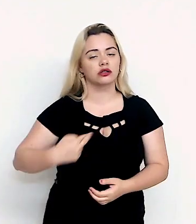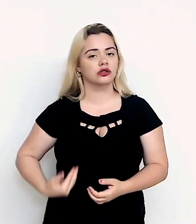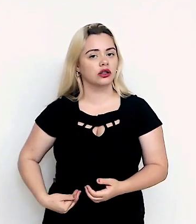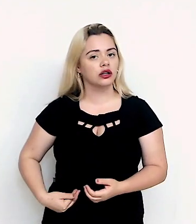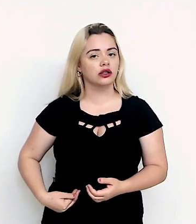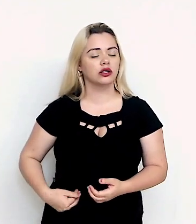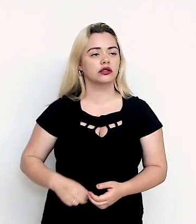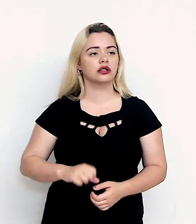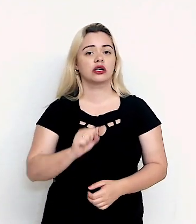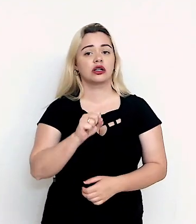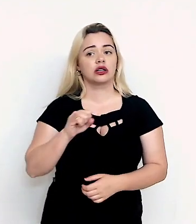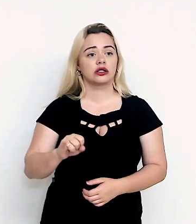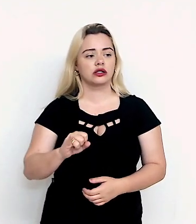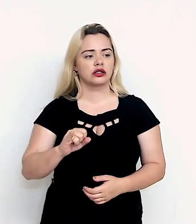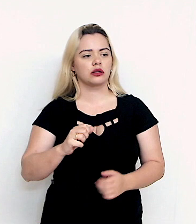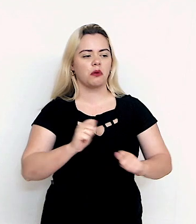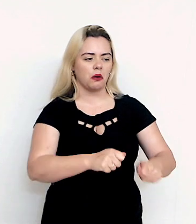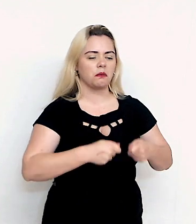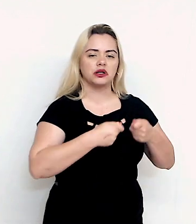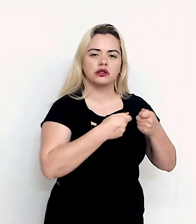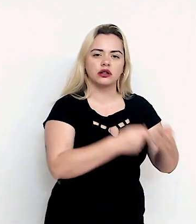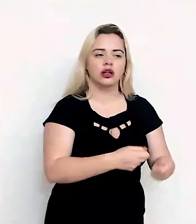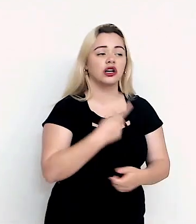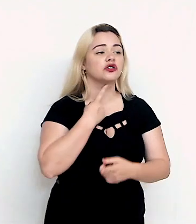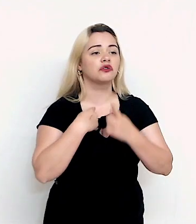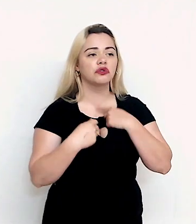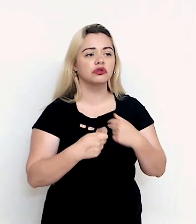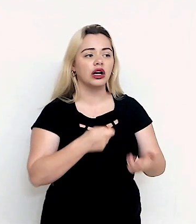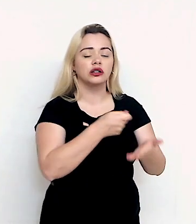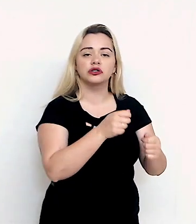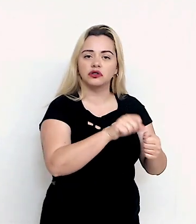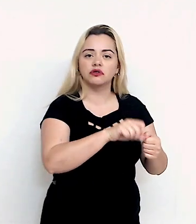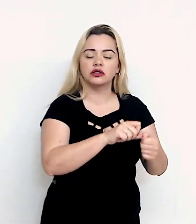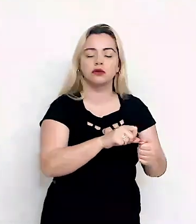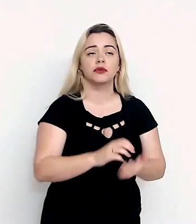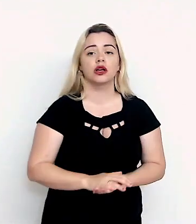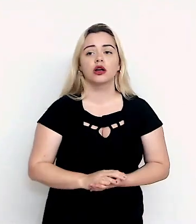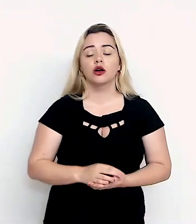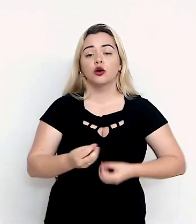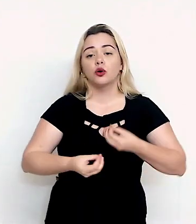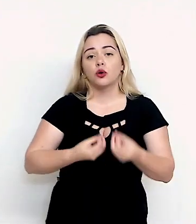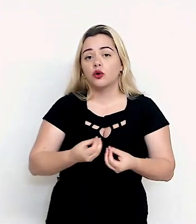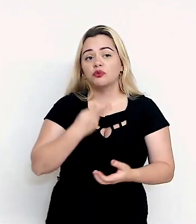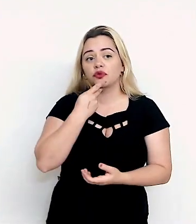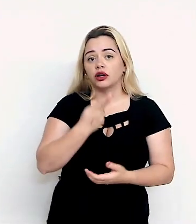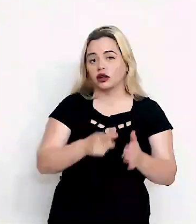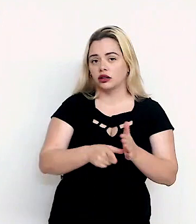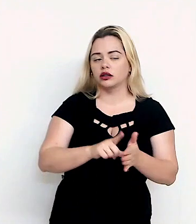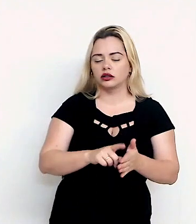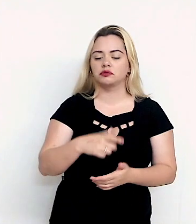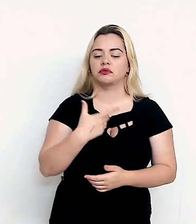sua capacidade ou vontade de cumpri-los é como eu comentei é bom eles tem os